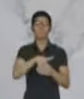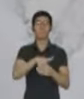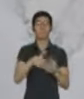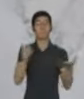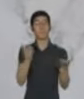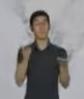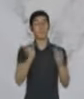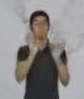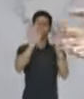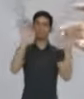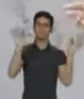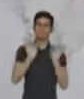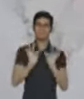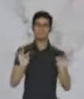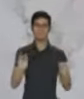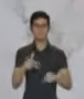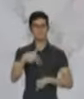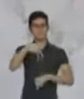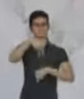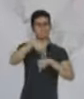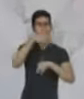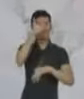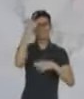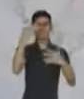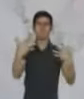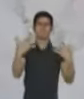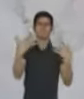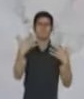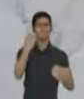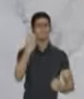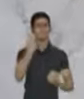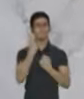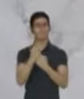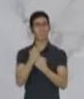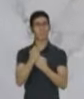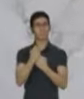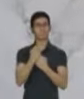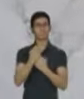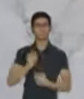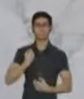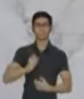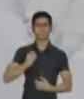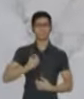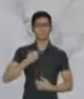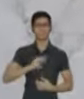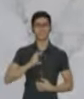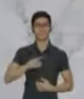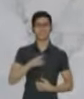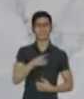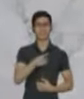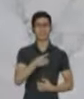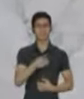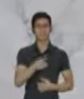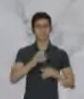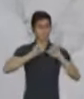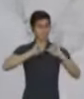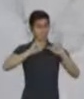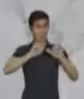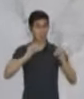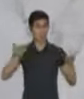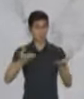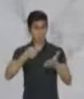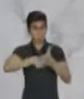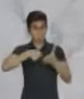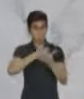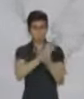e esse apoio que eu tenho recebido ao longo da minha vida política toda e dizer que a luta não termina aqui ela continua